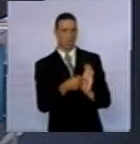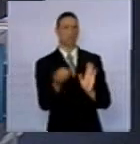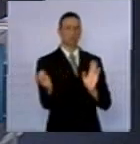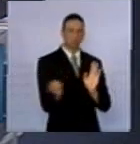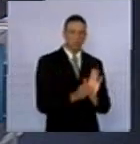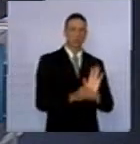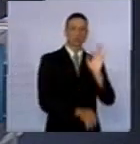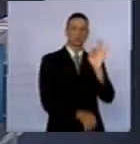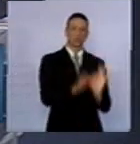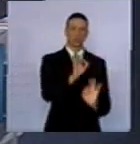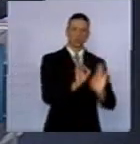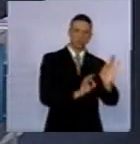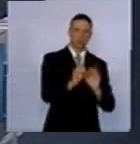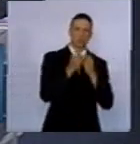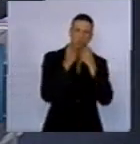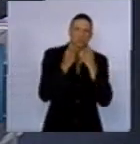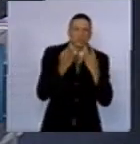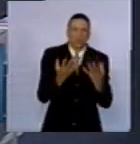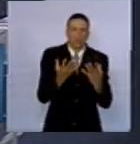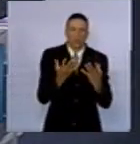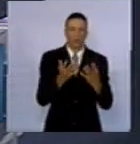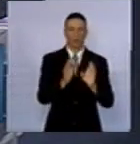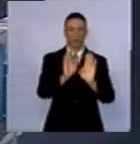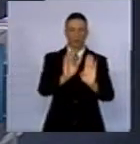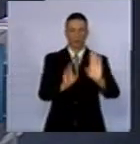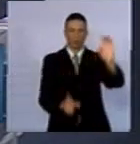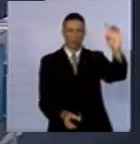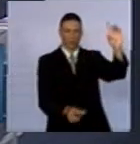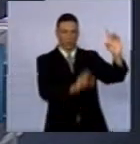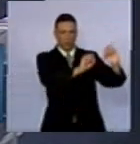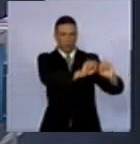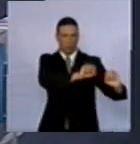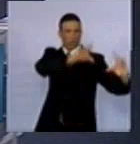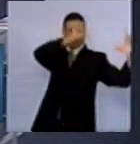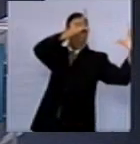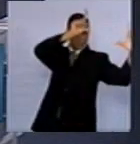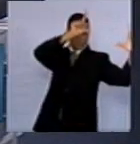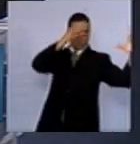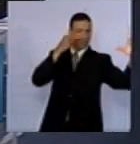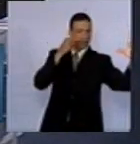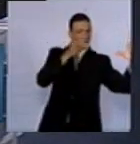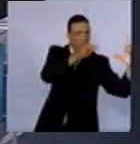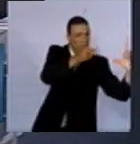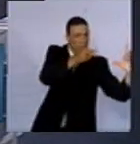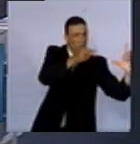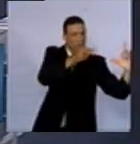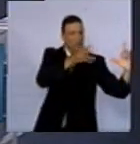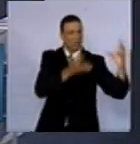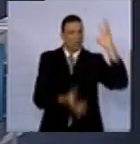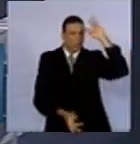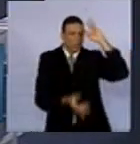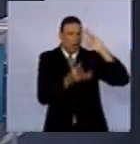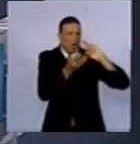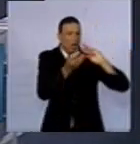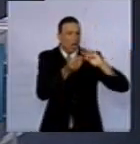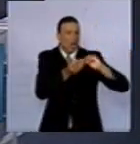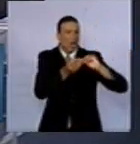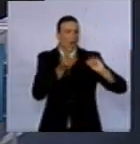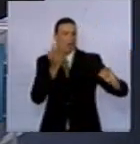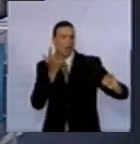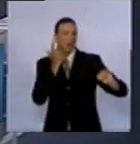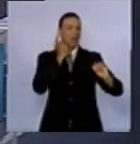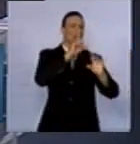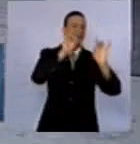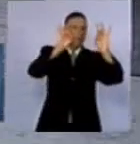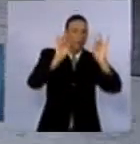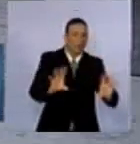eu não vou meter apenas a esse slide apenas para registrar é como que nós chegamos até aqui ou